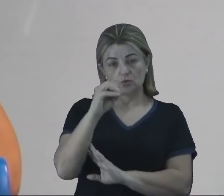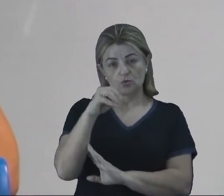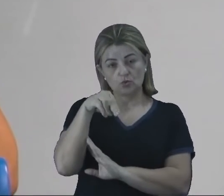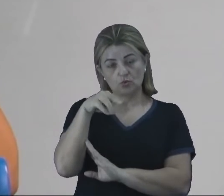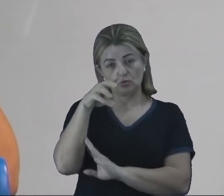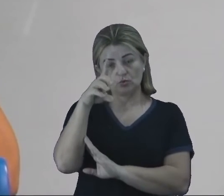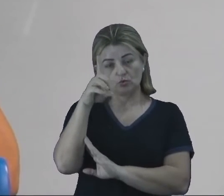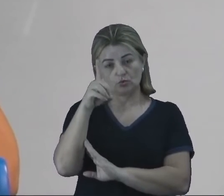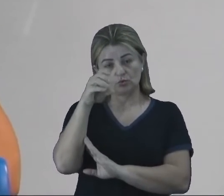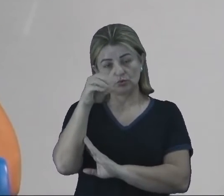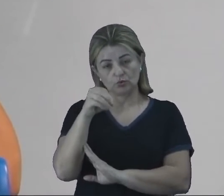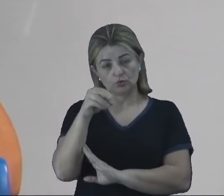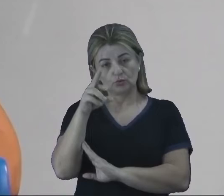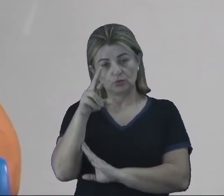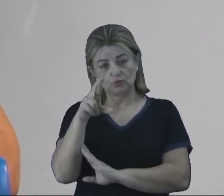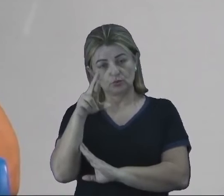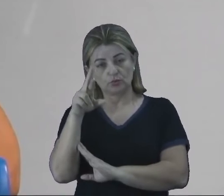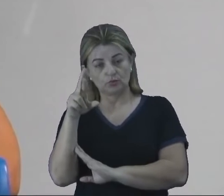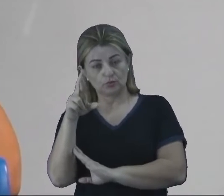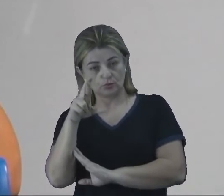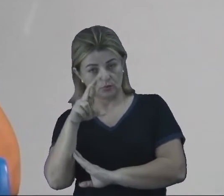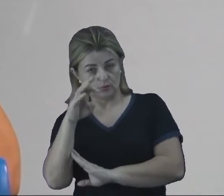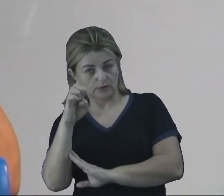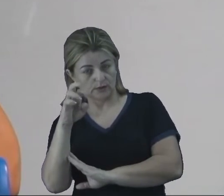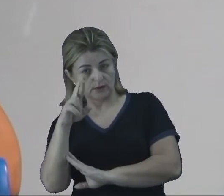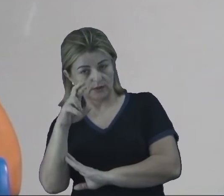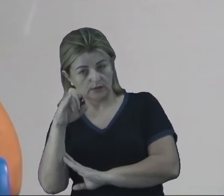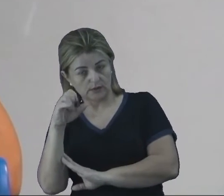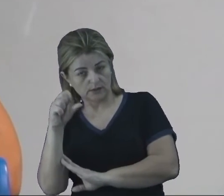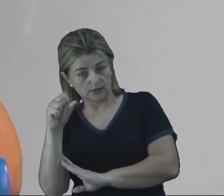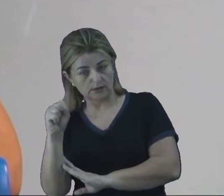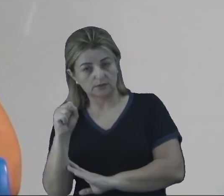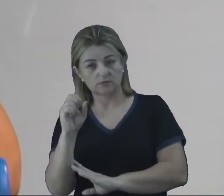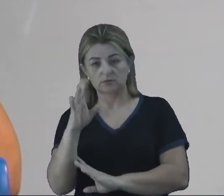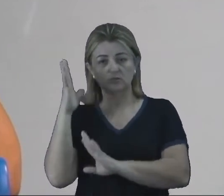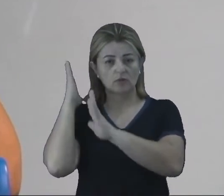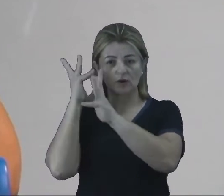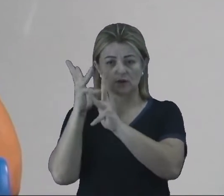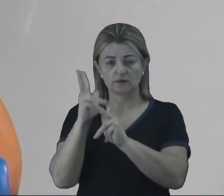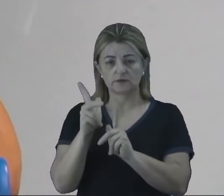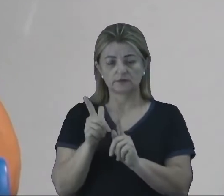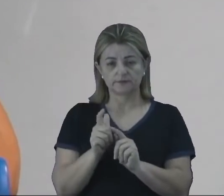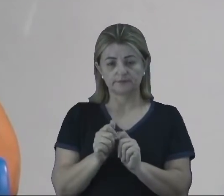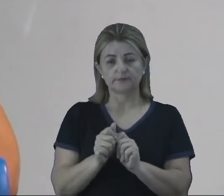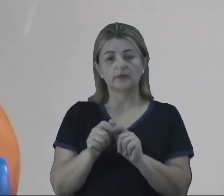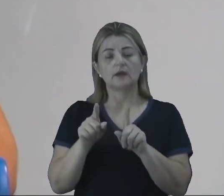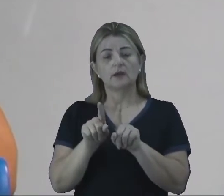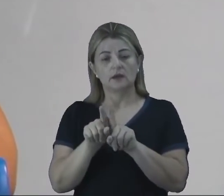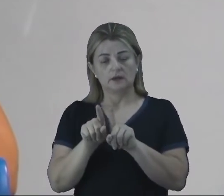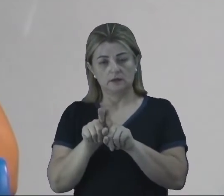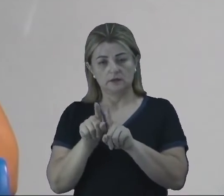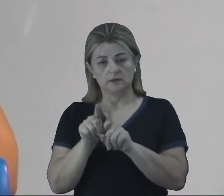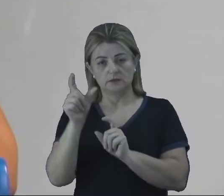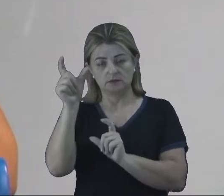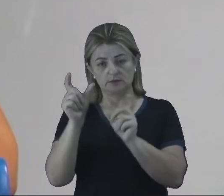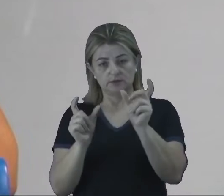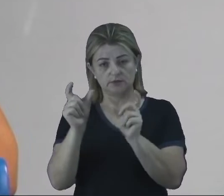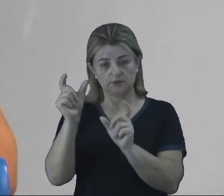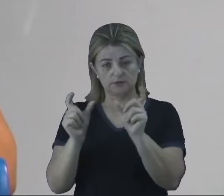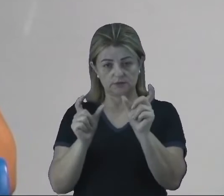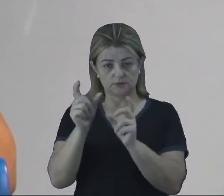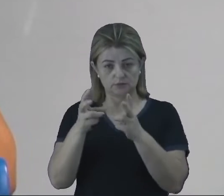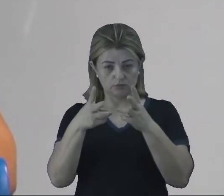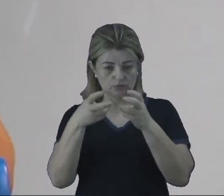que o texto do Gonçalves Dias foi irônico? Pausa o vídeo, responde e volta aqui para pegar o gabarito.